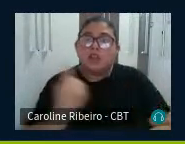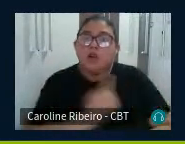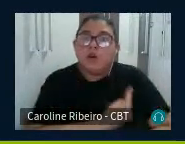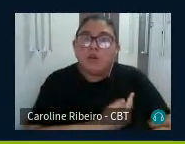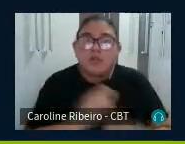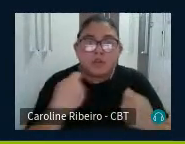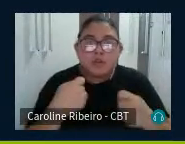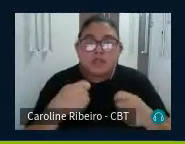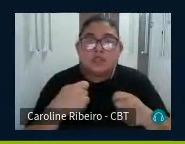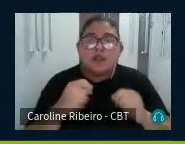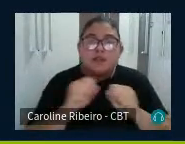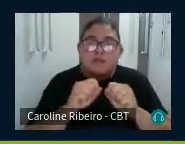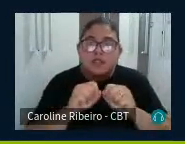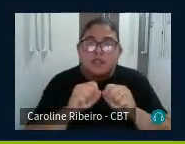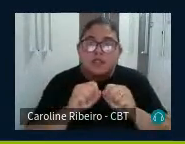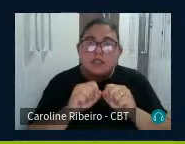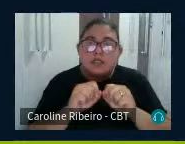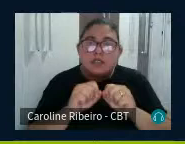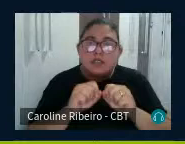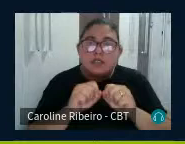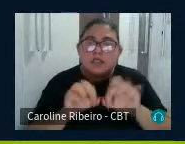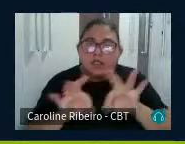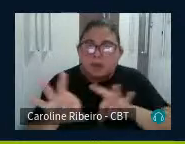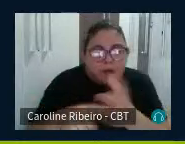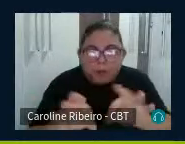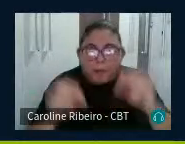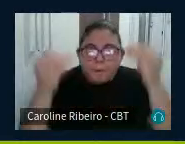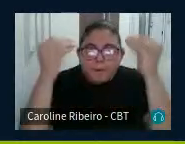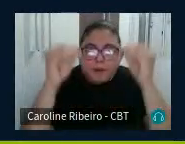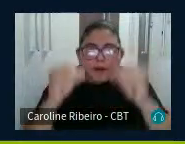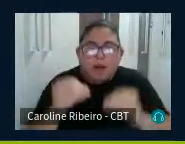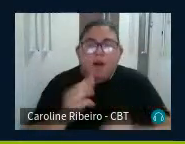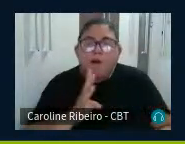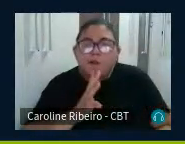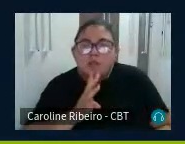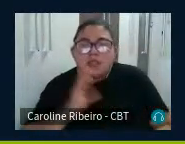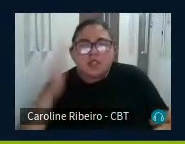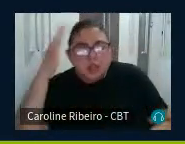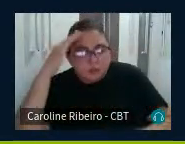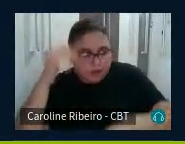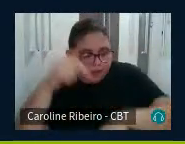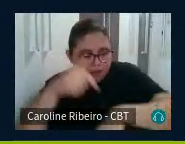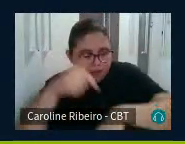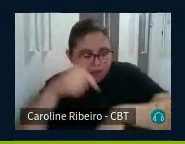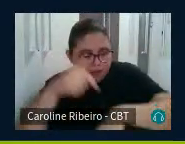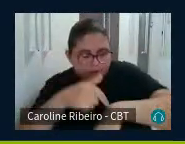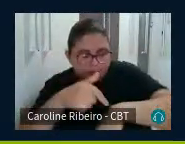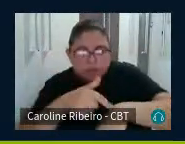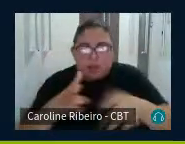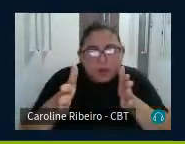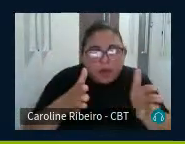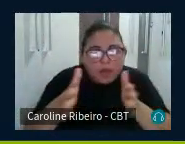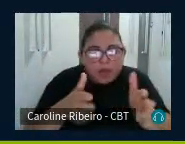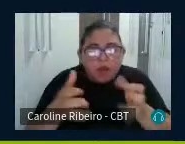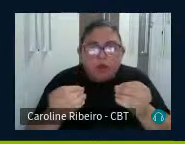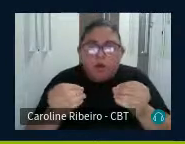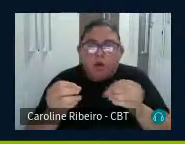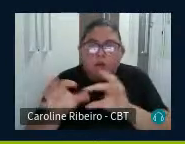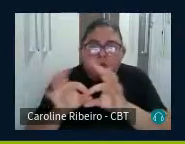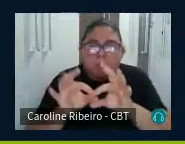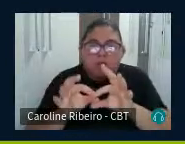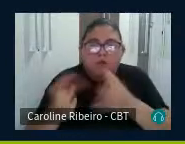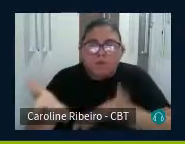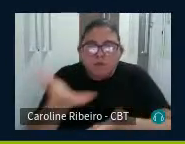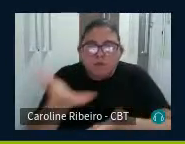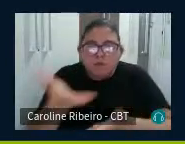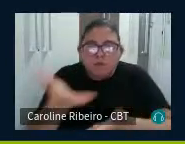bem redondinha, sabe? Com esse espaço de tempo, essa sincronização entre o